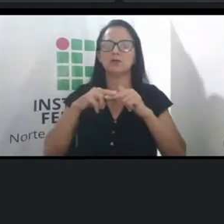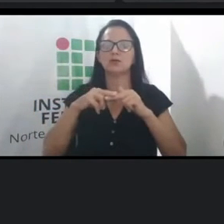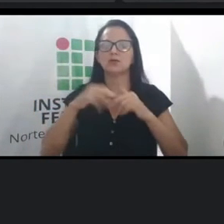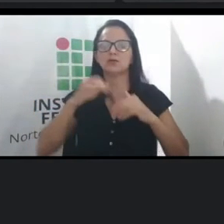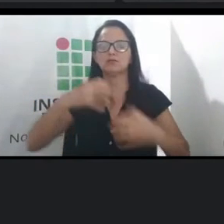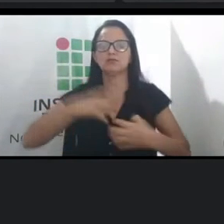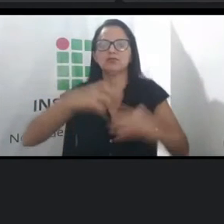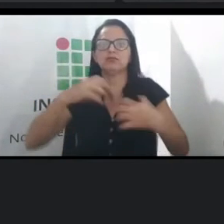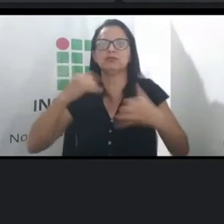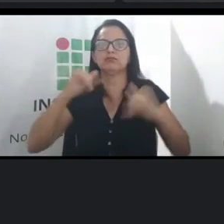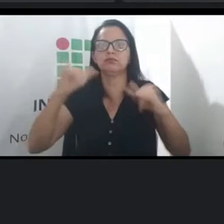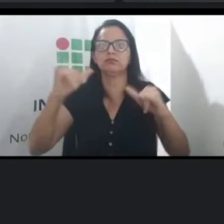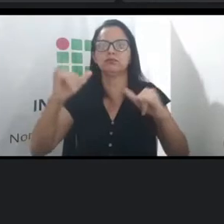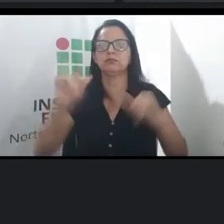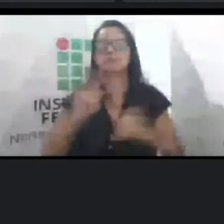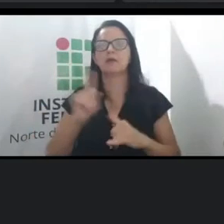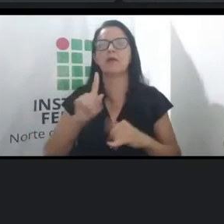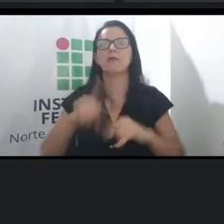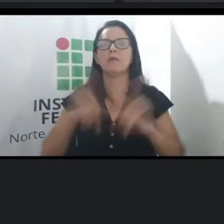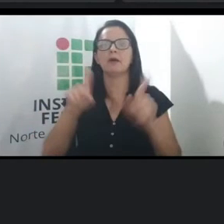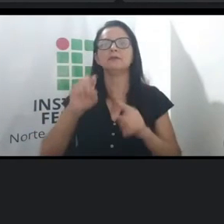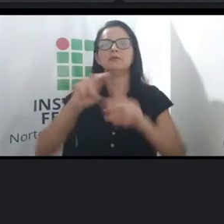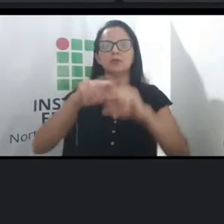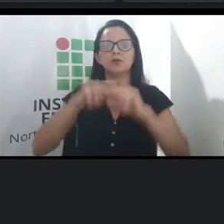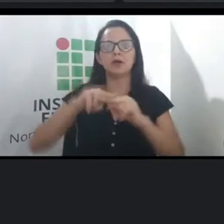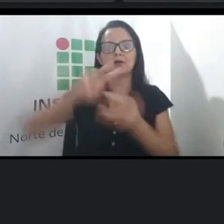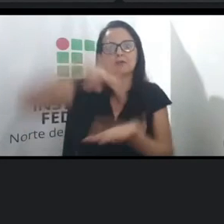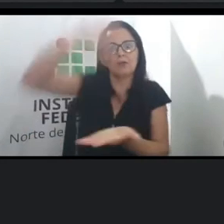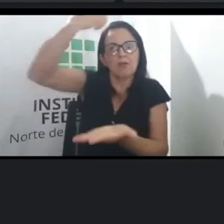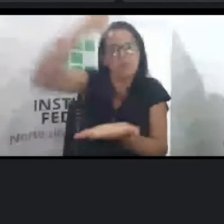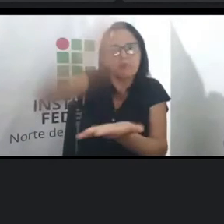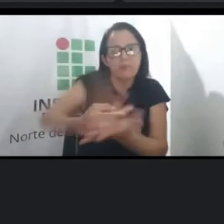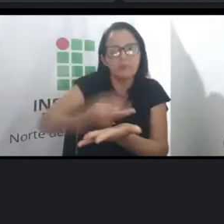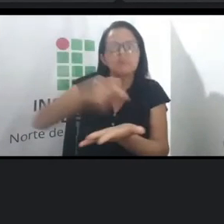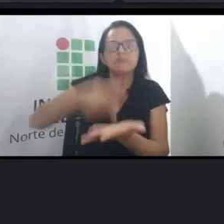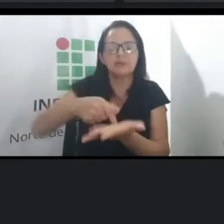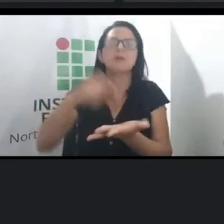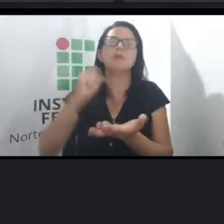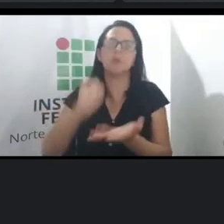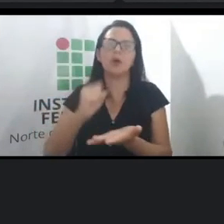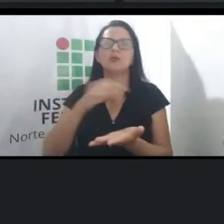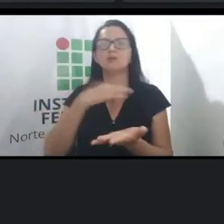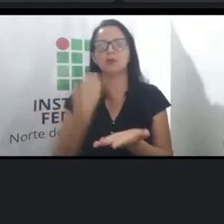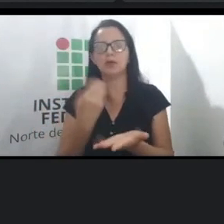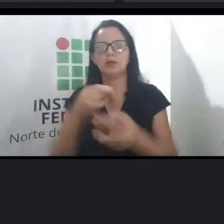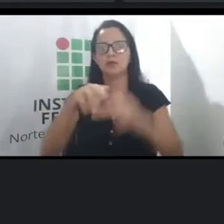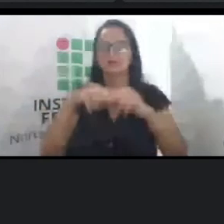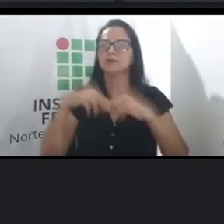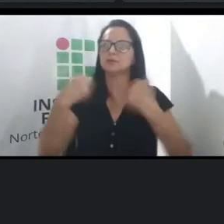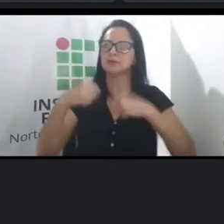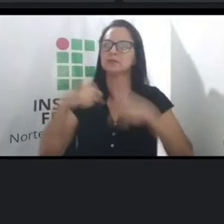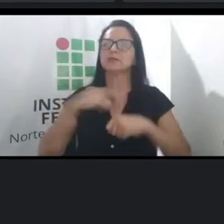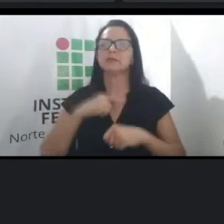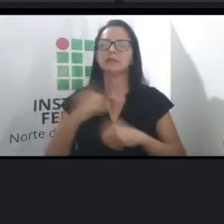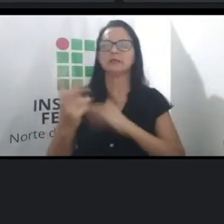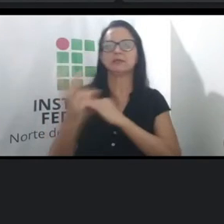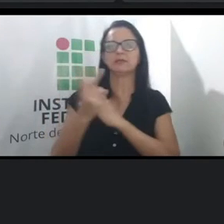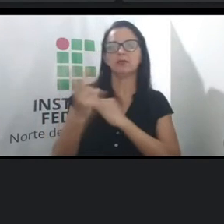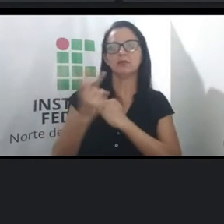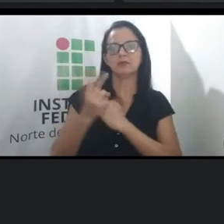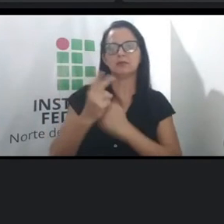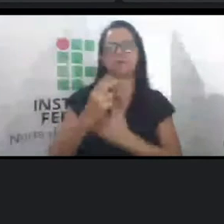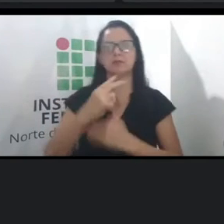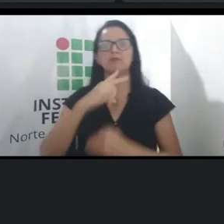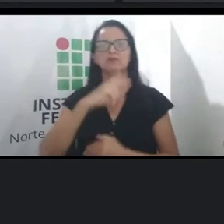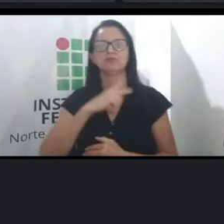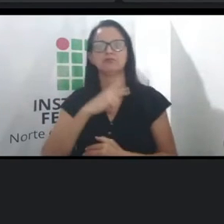vértebra e pode ser fatal. Então, devemos cuidar dos equipamentos de proteção individual. Devemos também o quê? Quando os